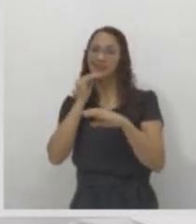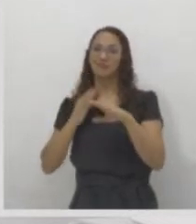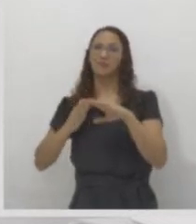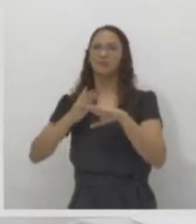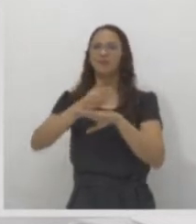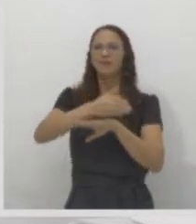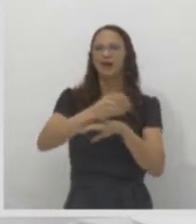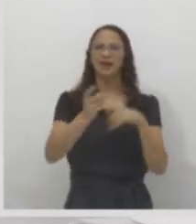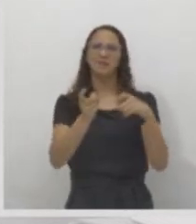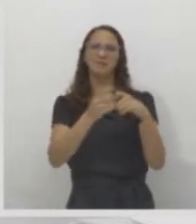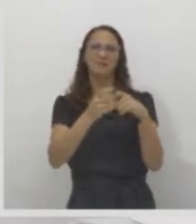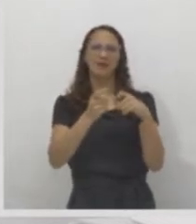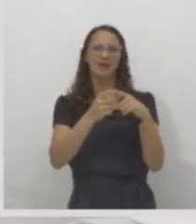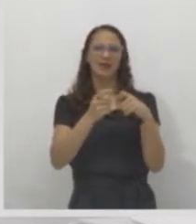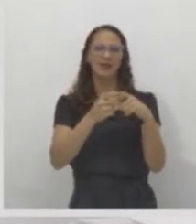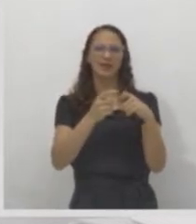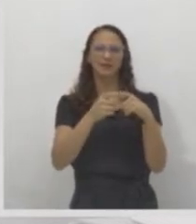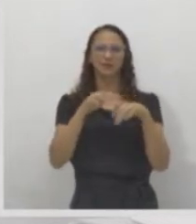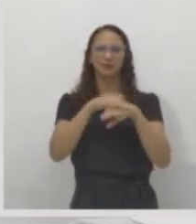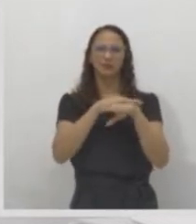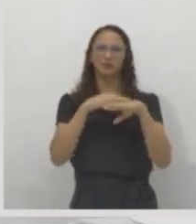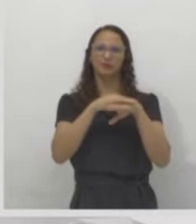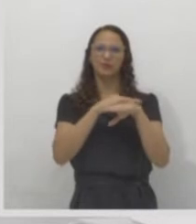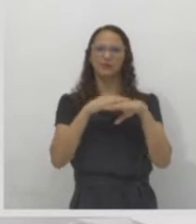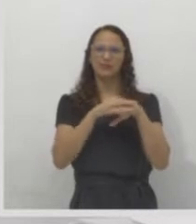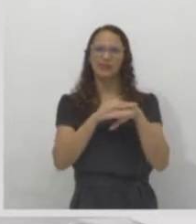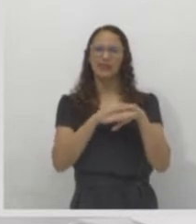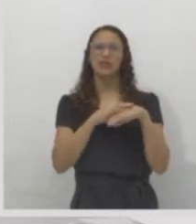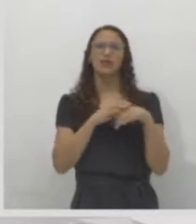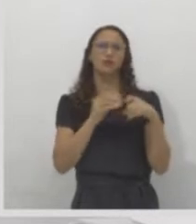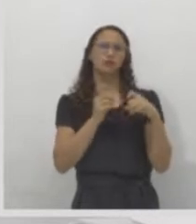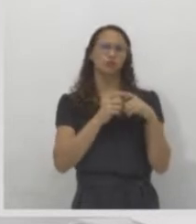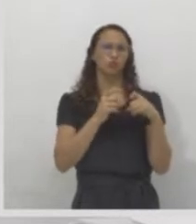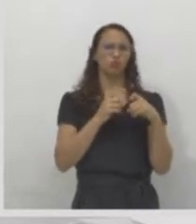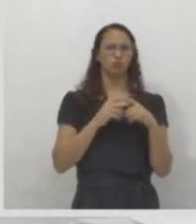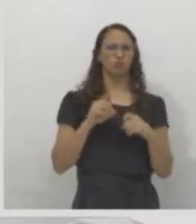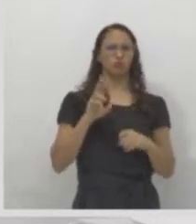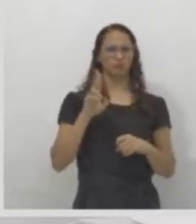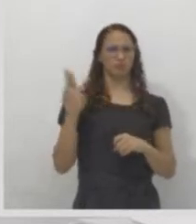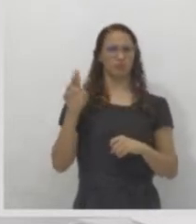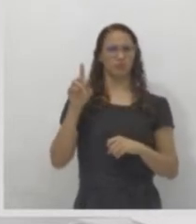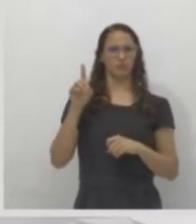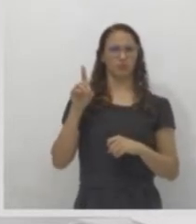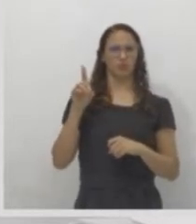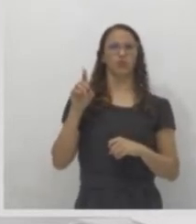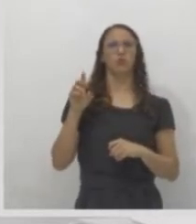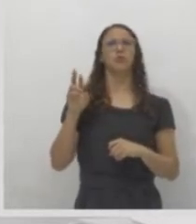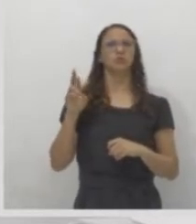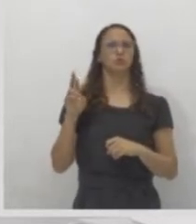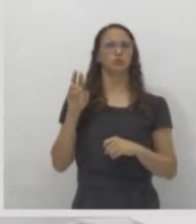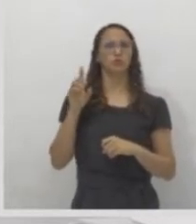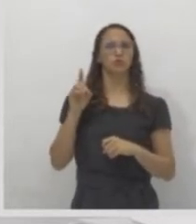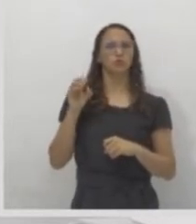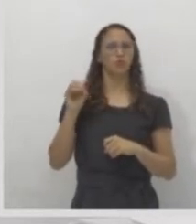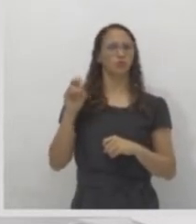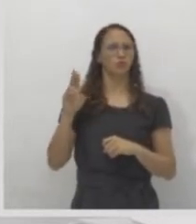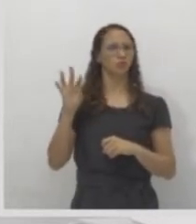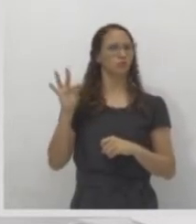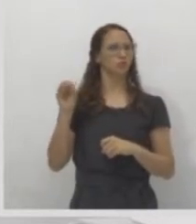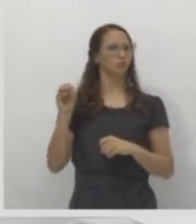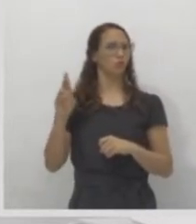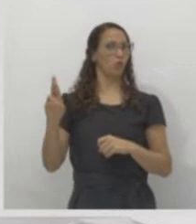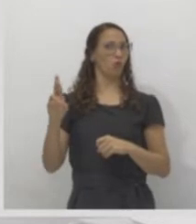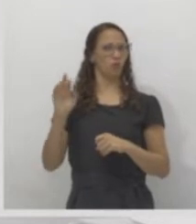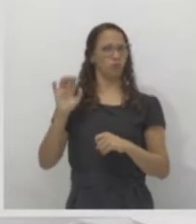vai falar com o doutor, doutor Luiz Alberto Mascarenhas. Uau! Aí você fala o sobrenome